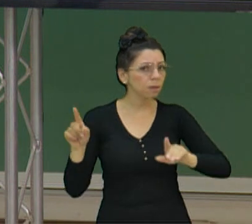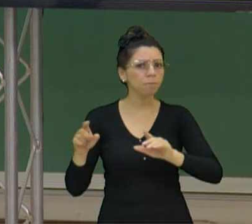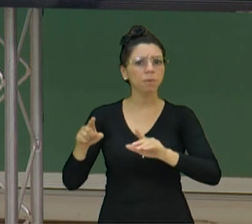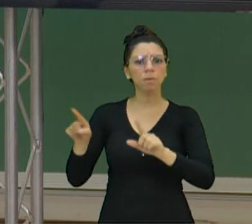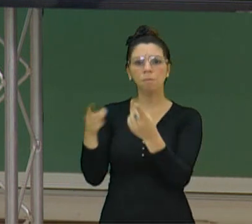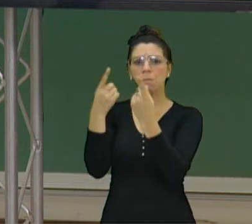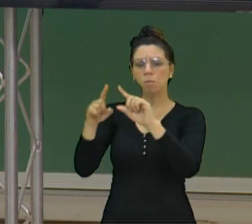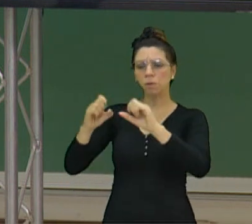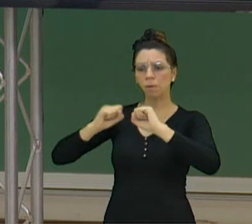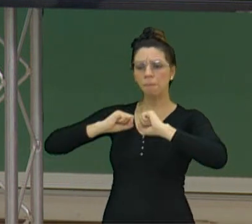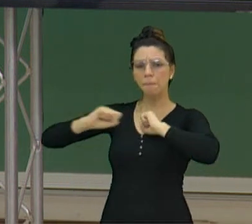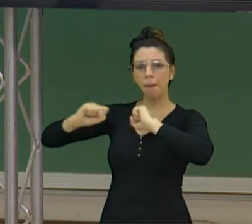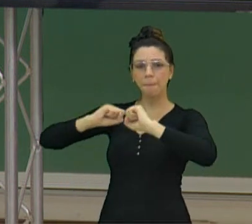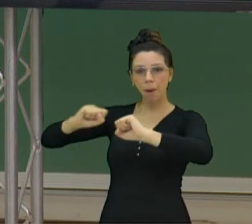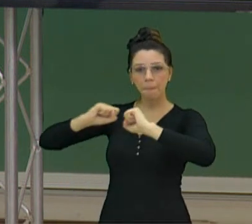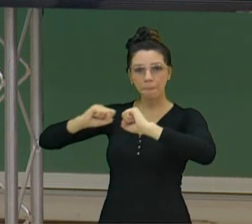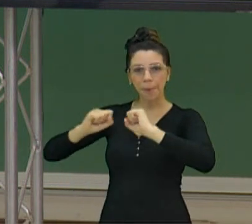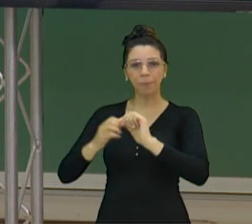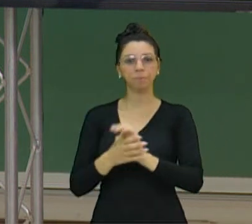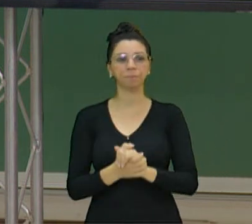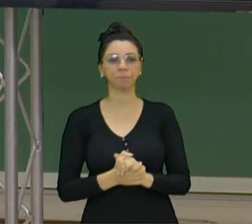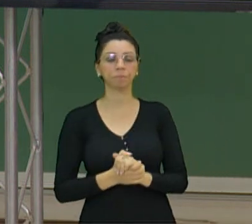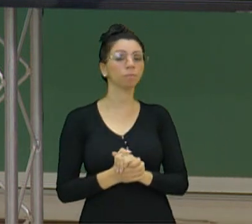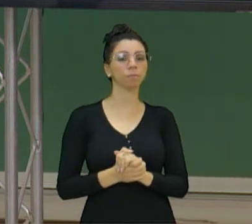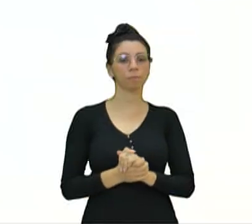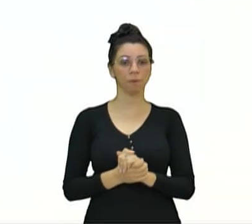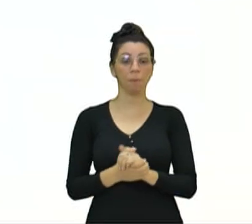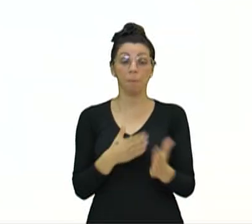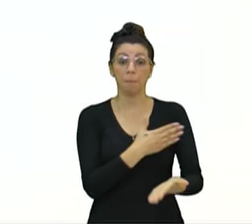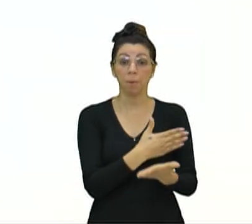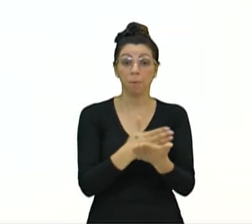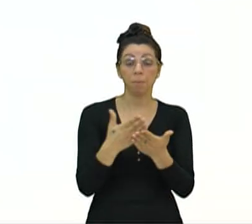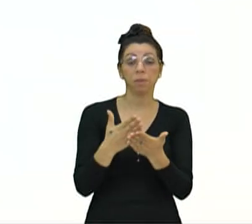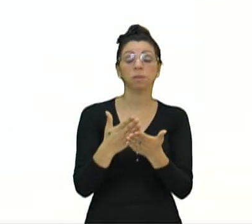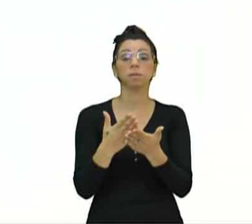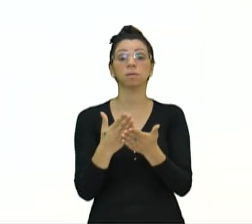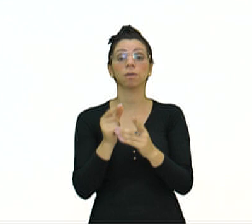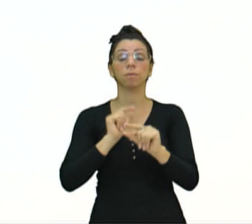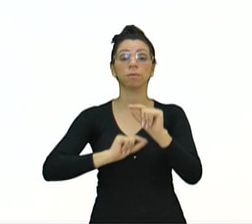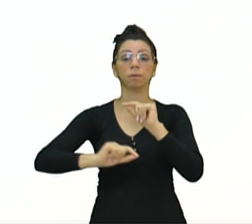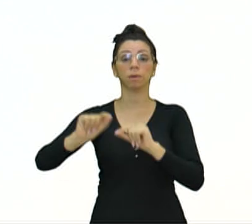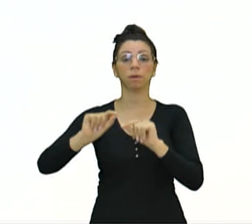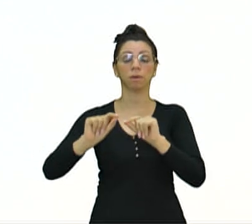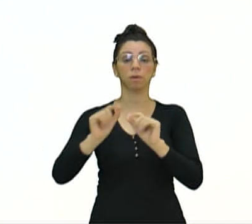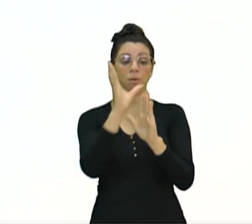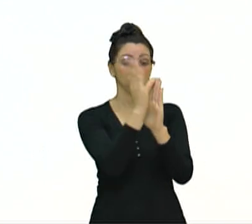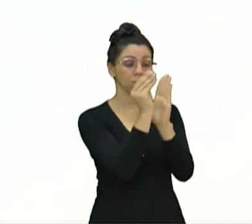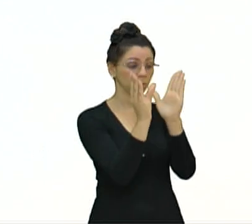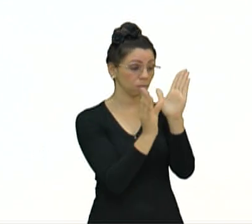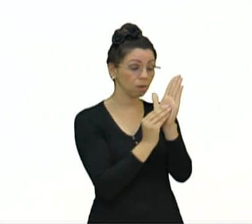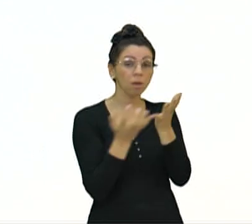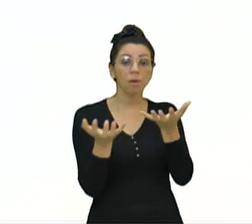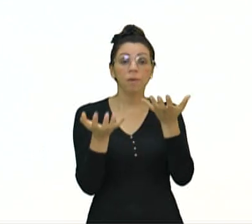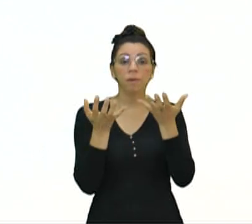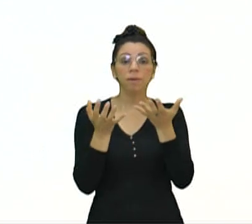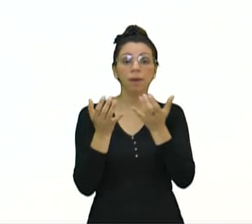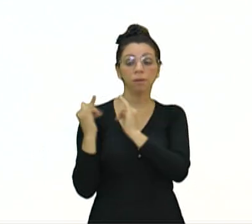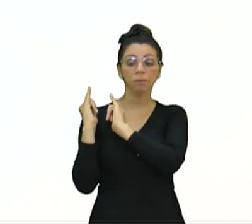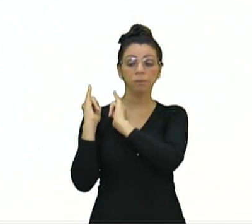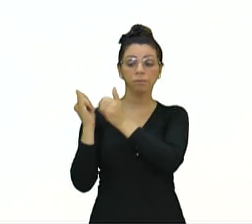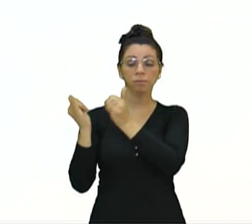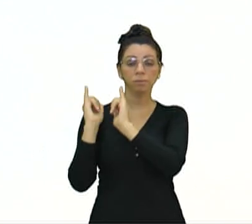Para começar tratando sobre esse conteúdo, eu quero contar para vocês sobre a lenda do tambor africano